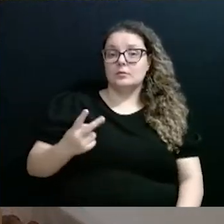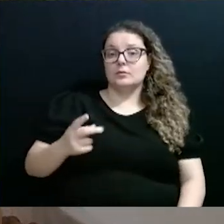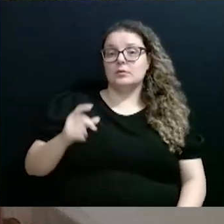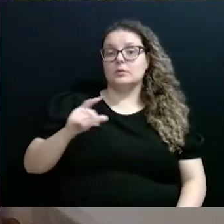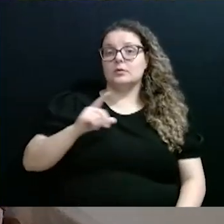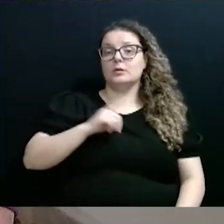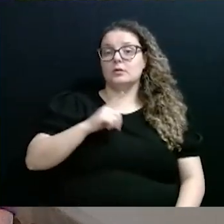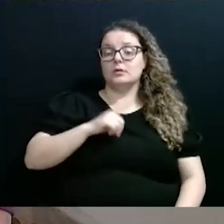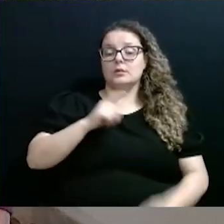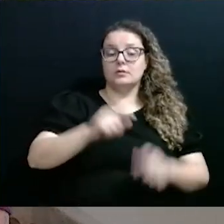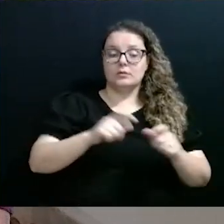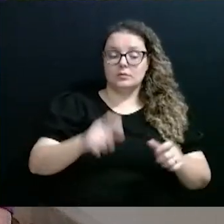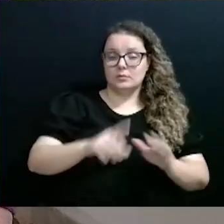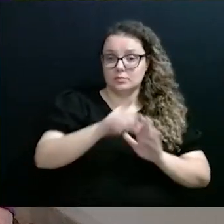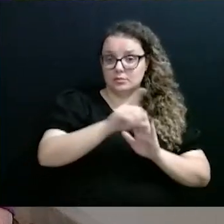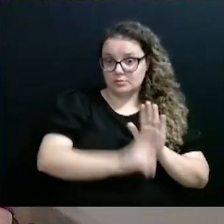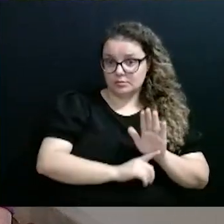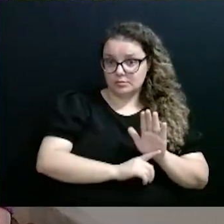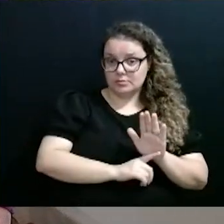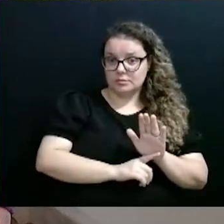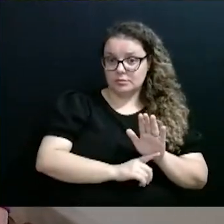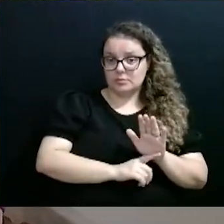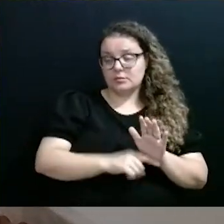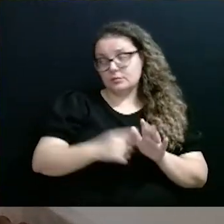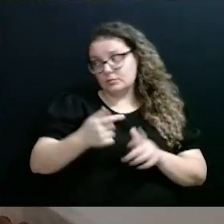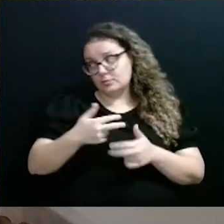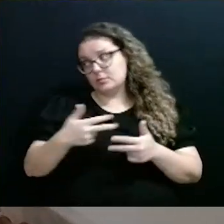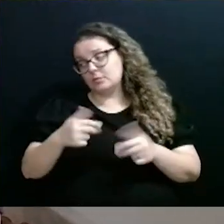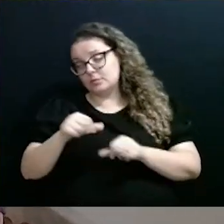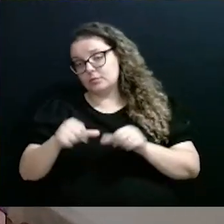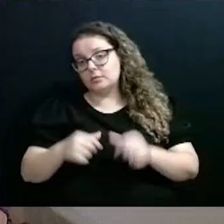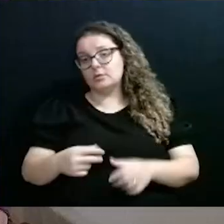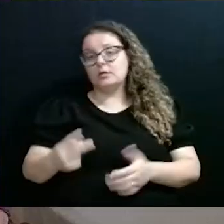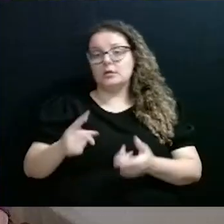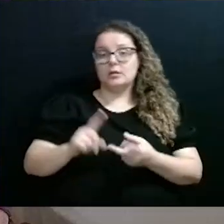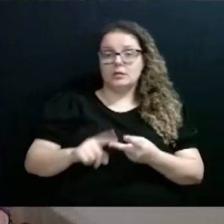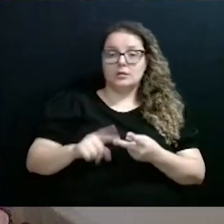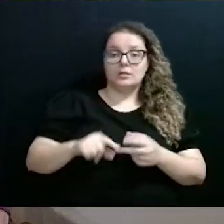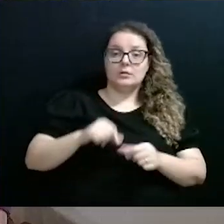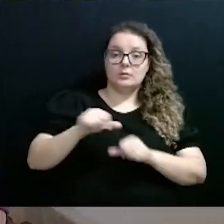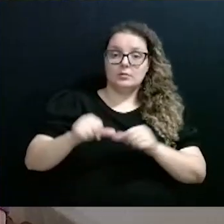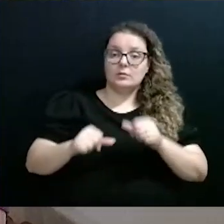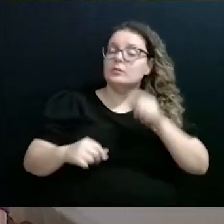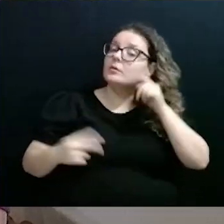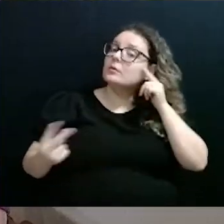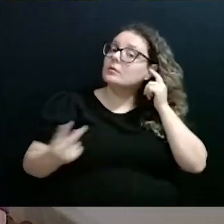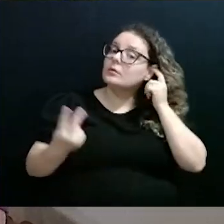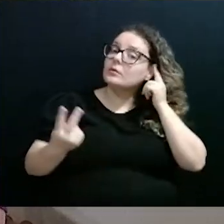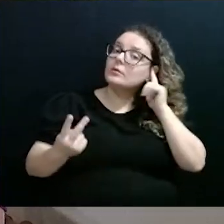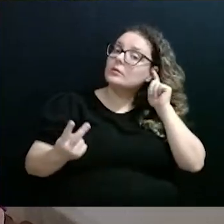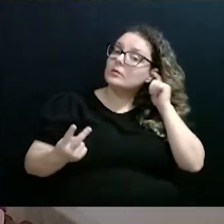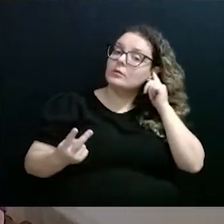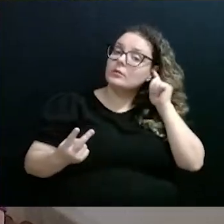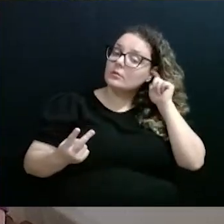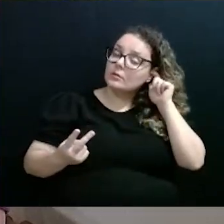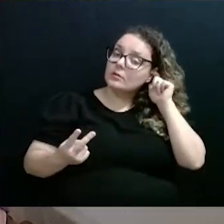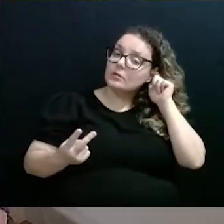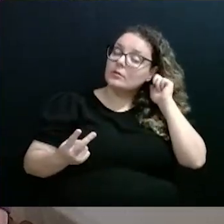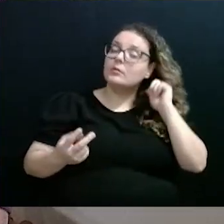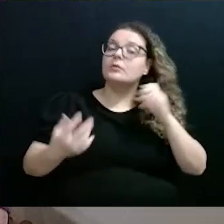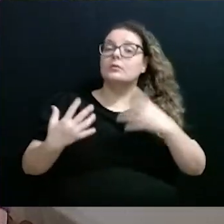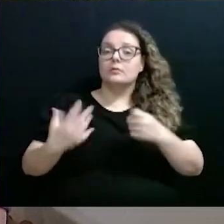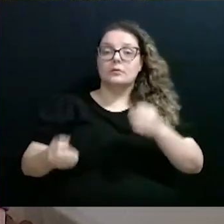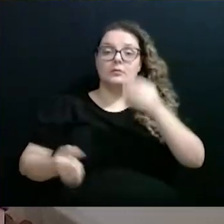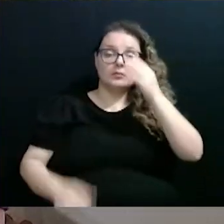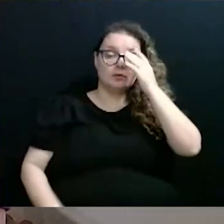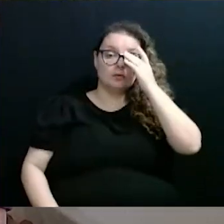direito. Essa é a primeira mudança que a gente tem, tá? A segunda mudança é o valor que tem a receber. Então, o valor que tem a